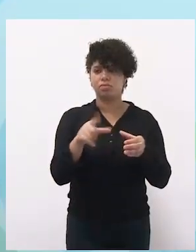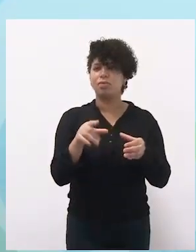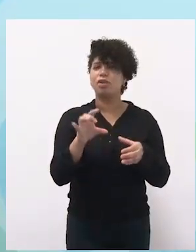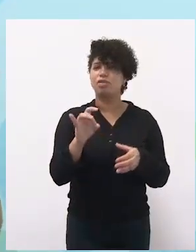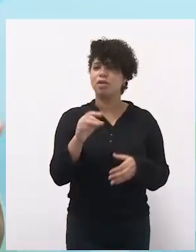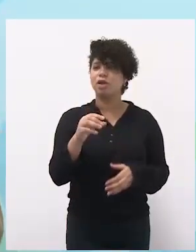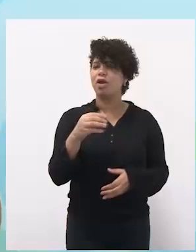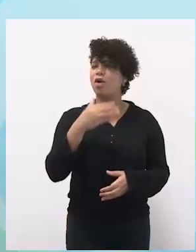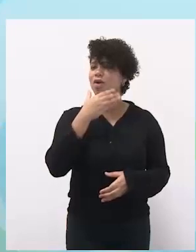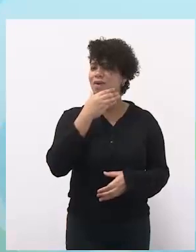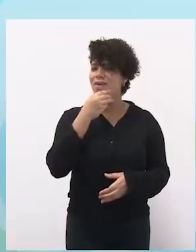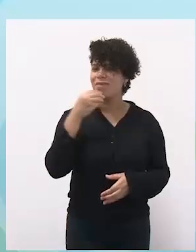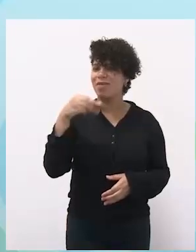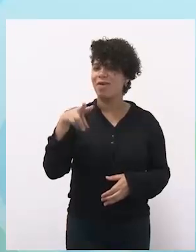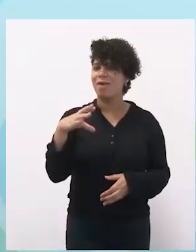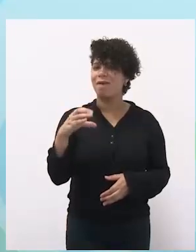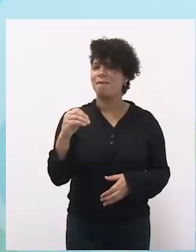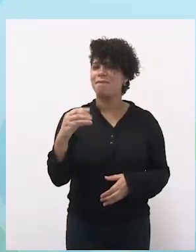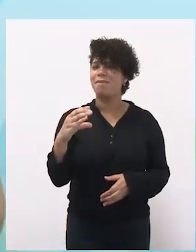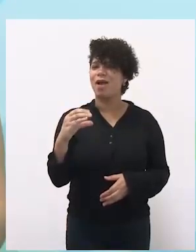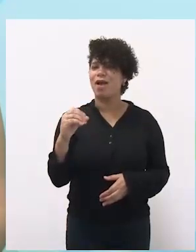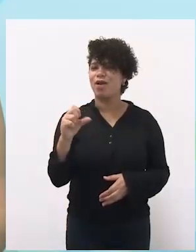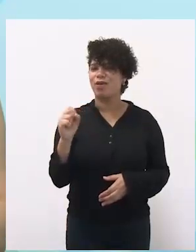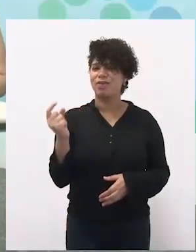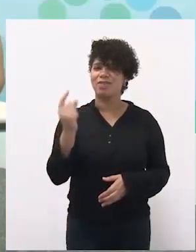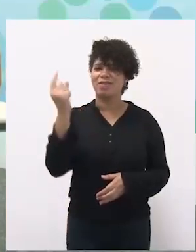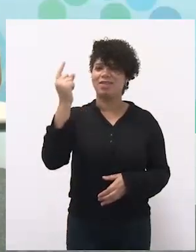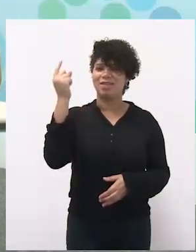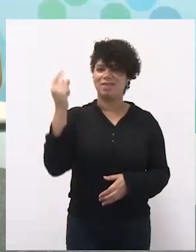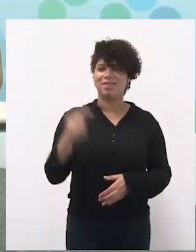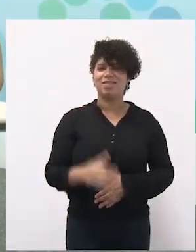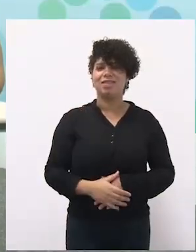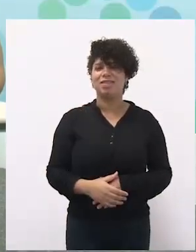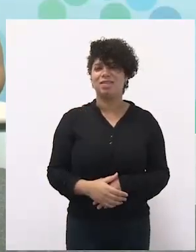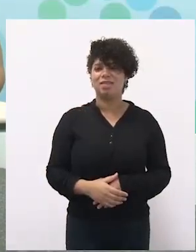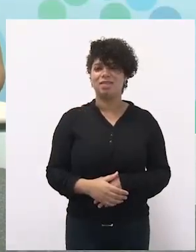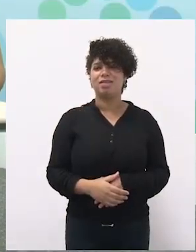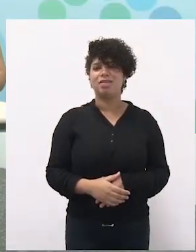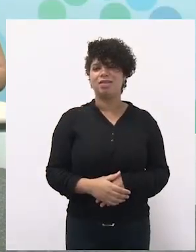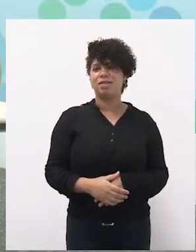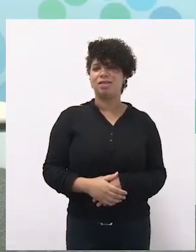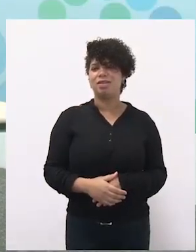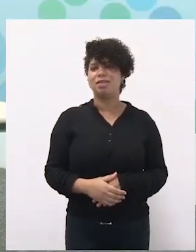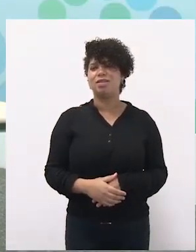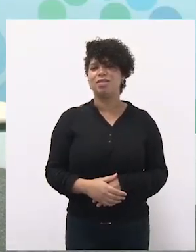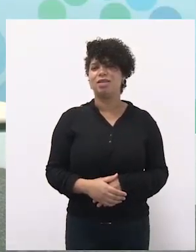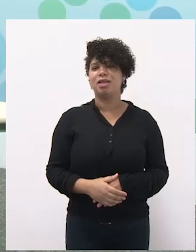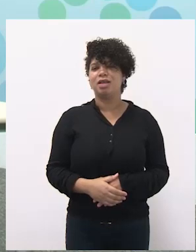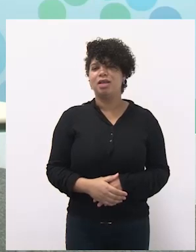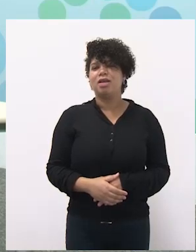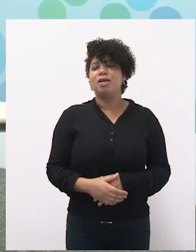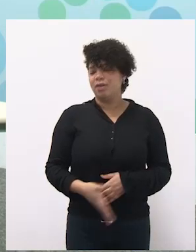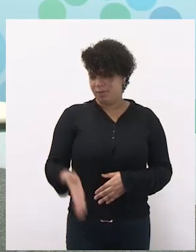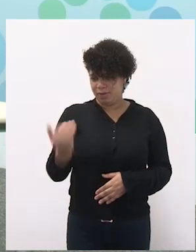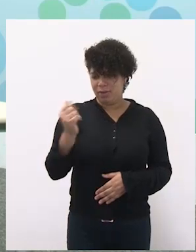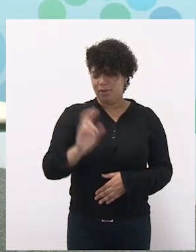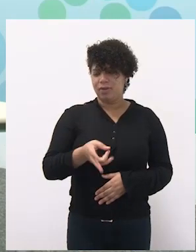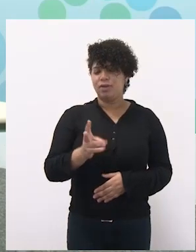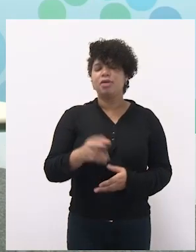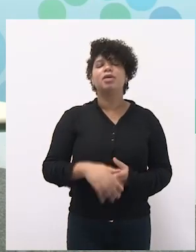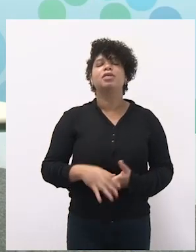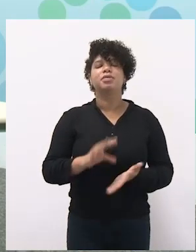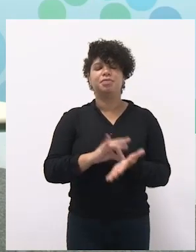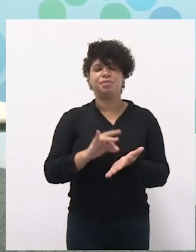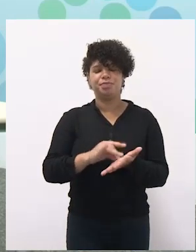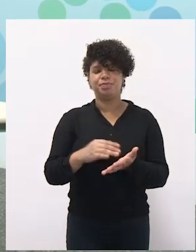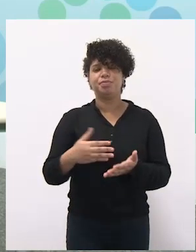que o Marcão pediu para eu falar. Segue aí, Giovanni. então vamos lá, então. Eu sempre deixo, né, nas minhas turmas ativado